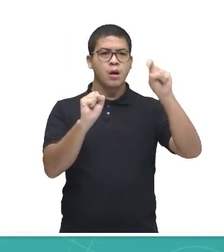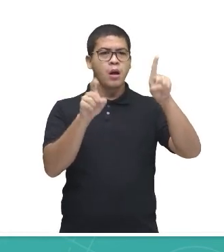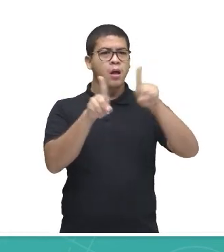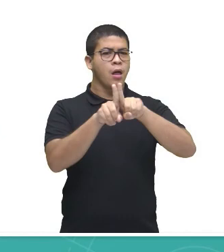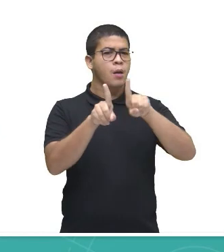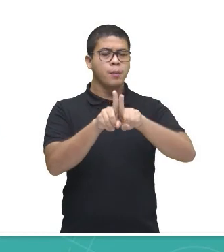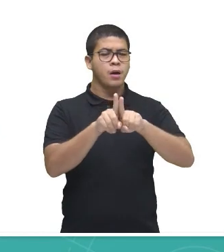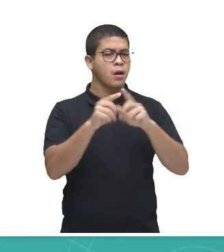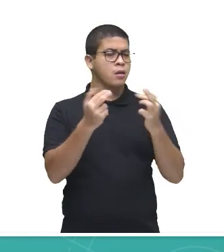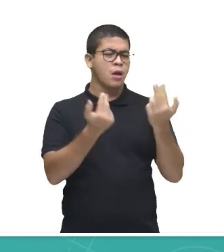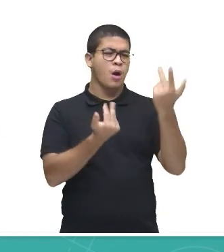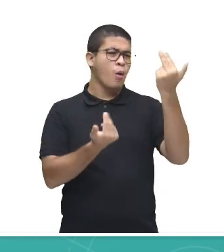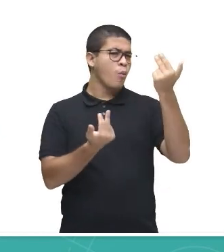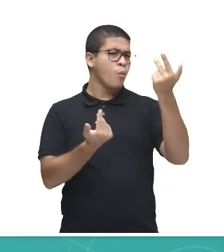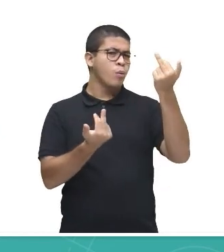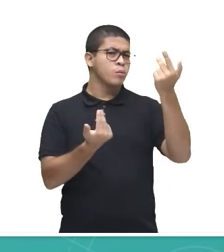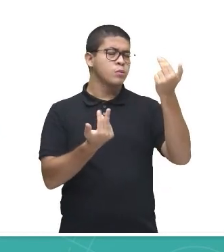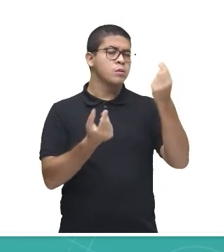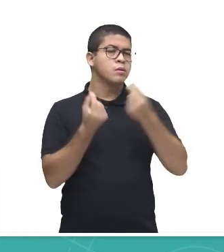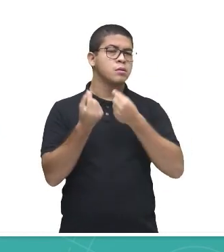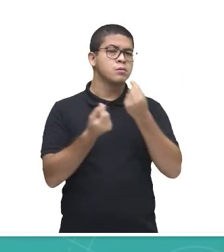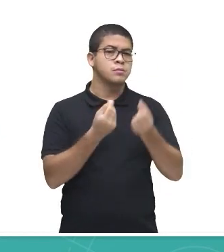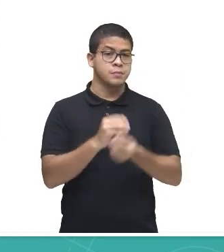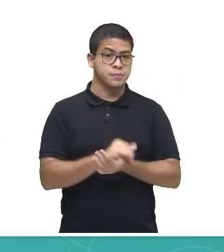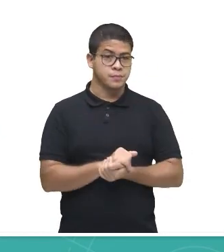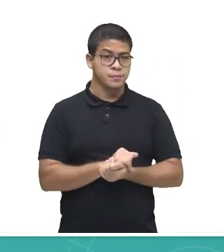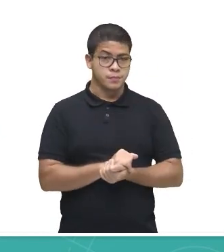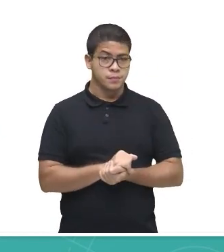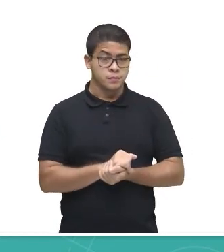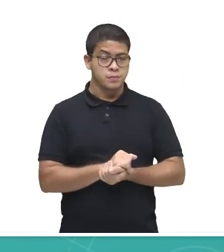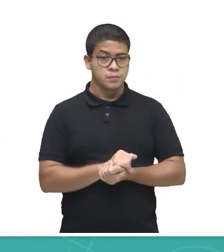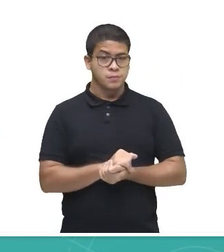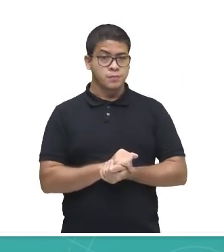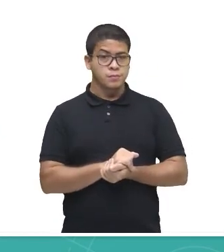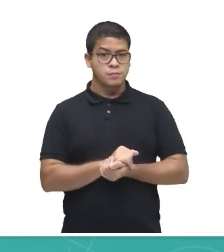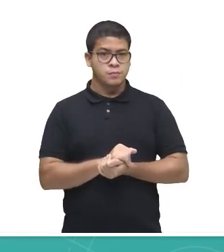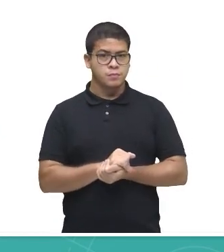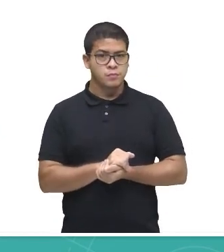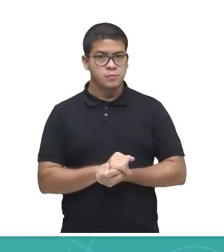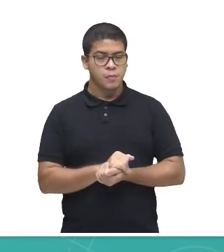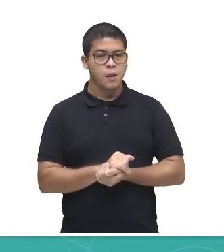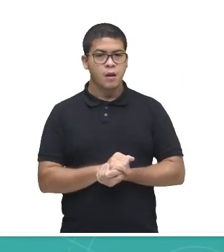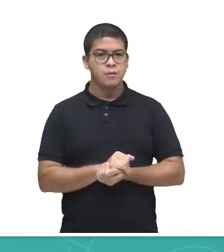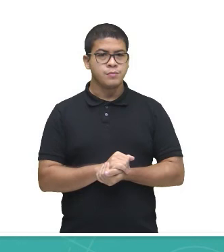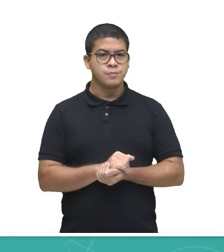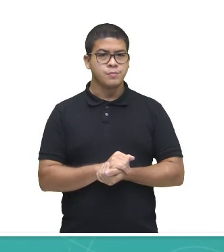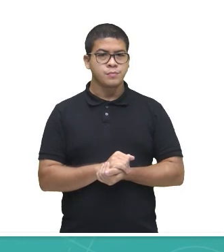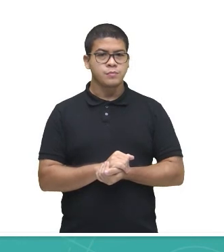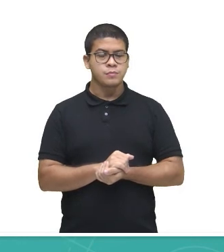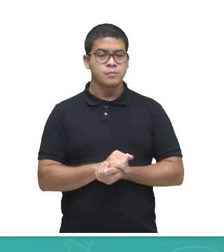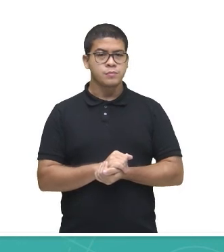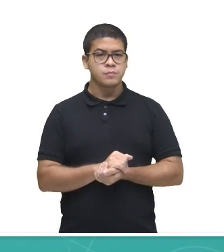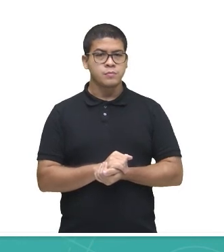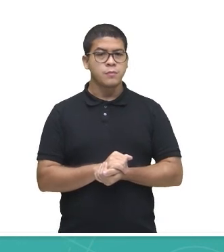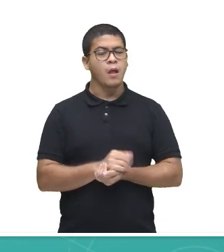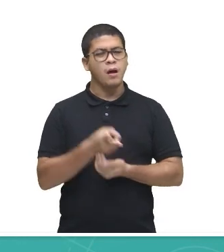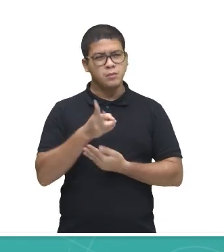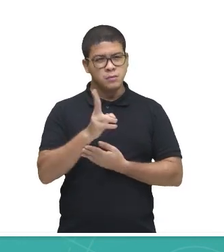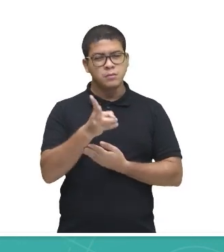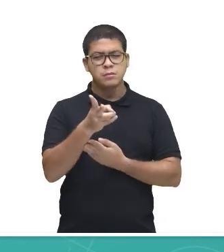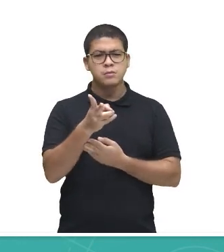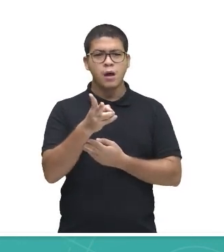em cima, reparem que esse ângulo será vizinho do ângulo X. E sempre